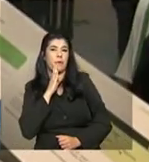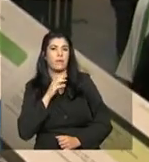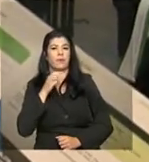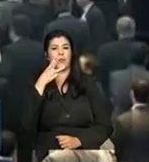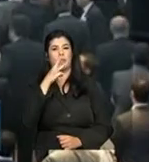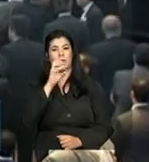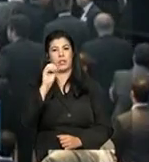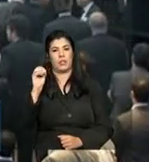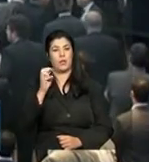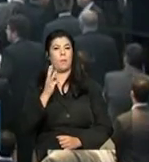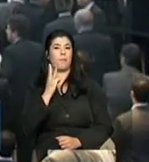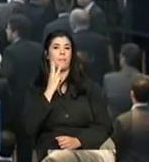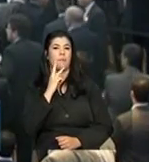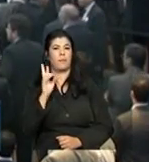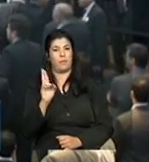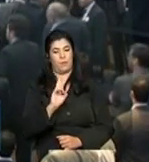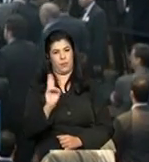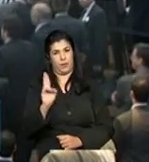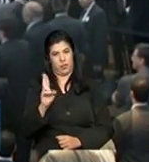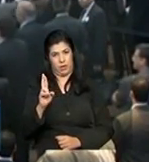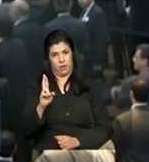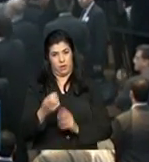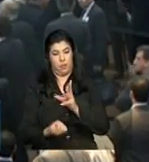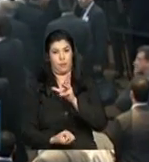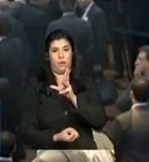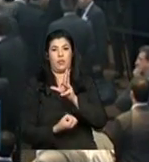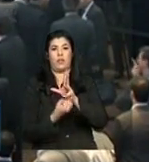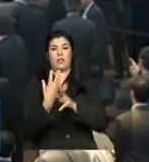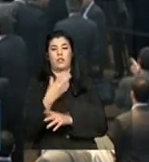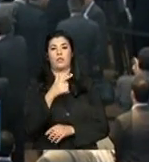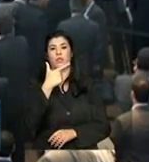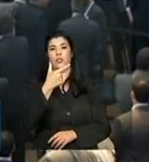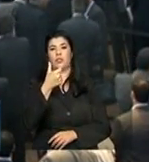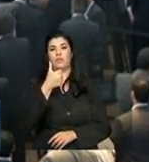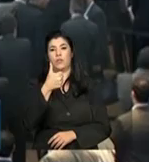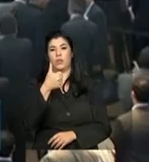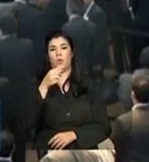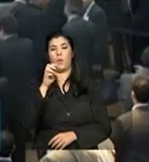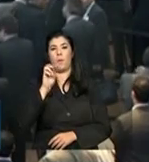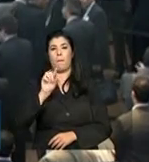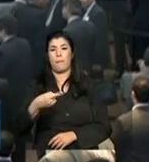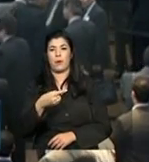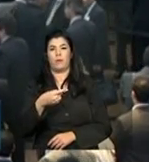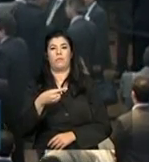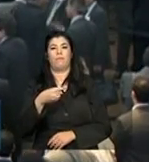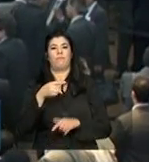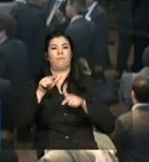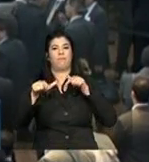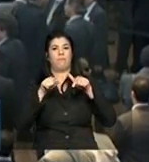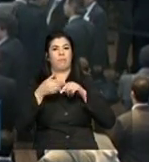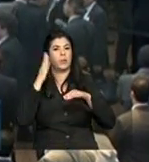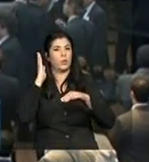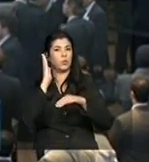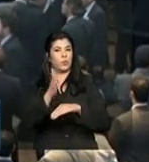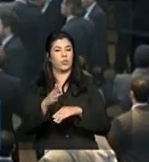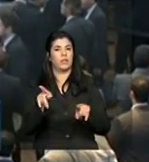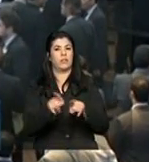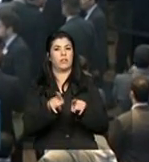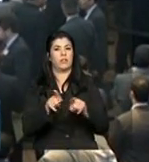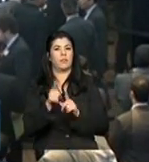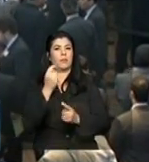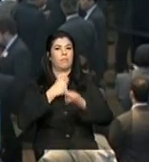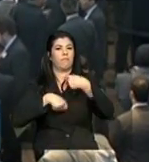300 milhões de reais, com a criação de 21 mil empregos diretos e também a receita